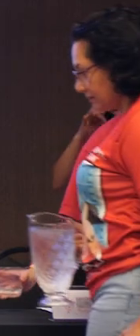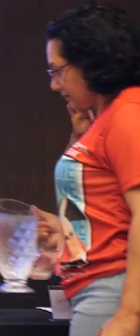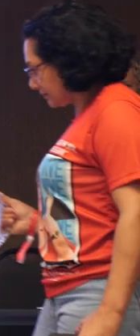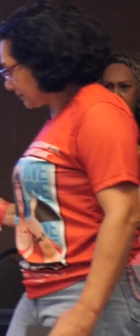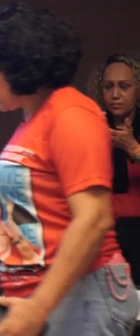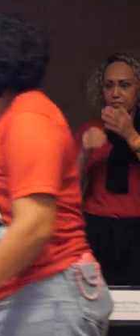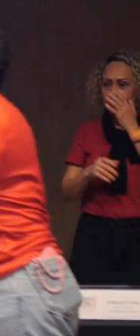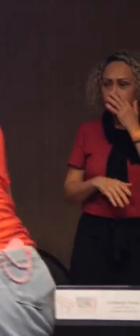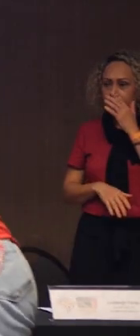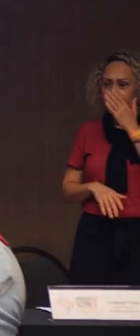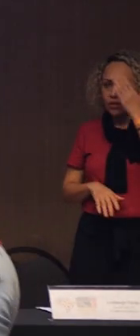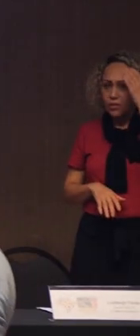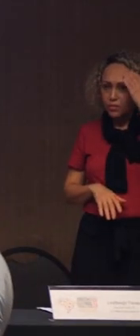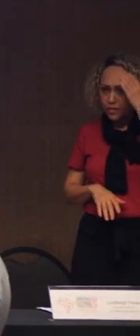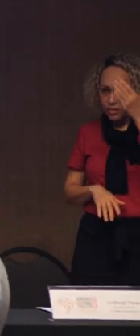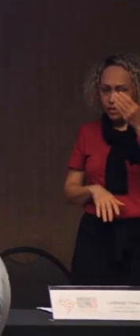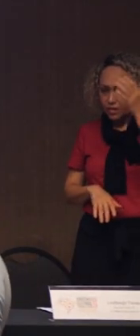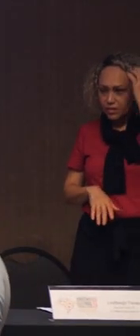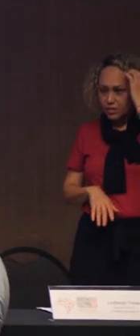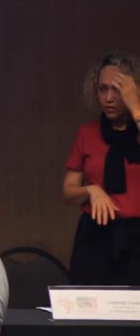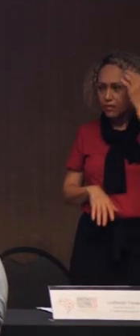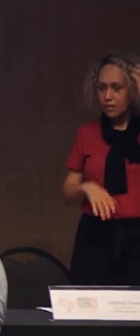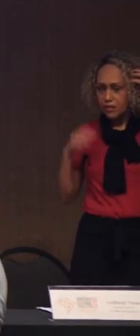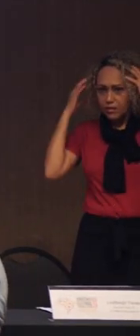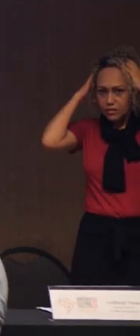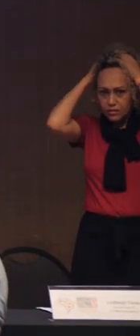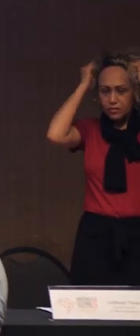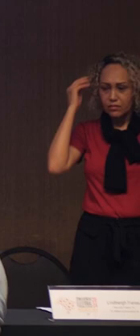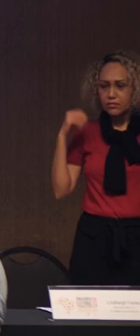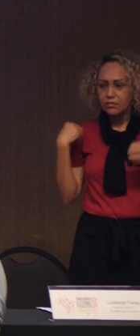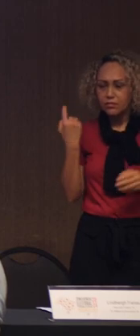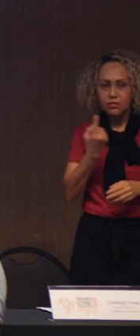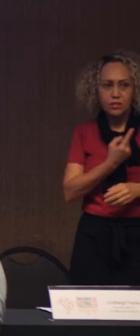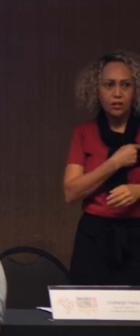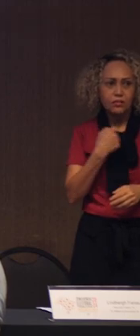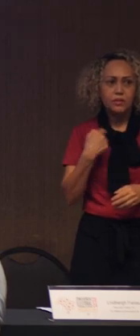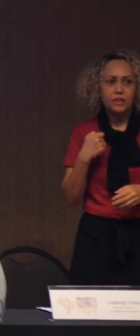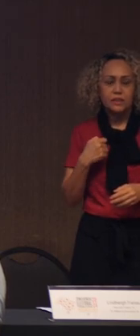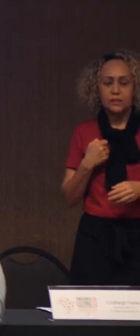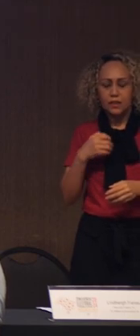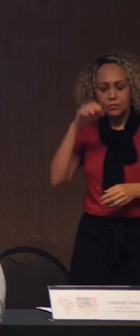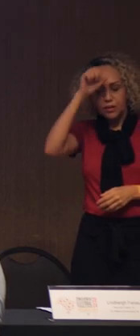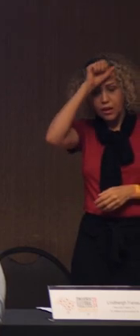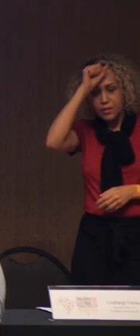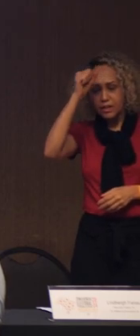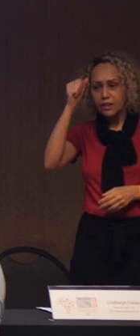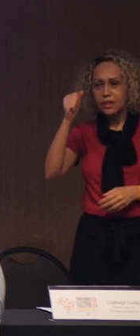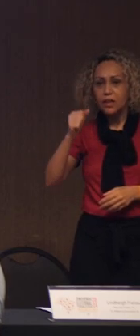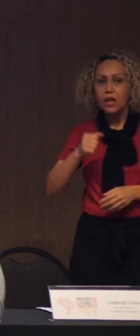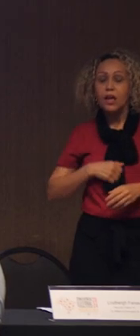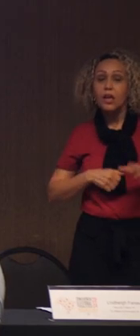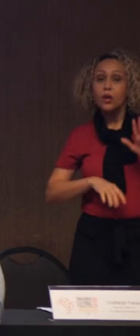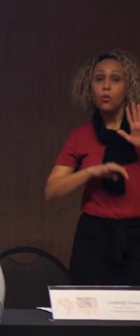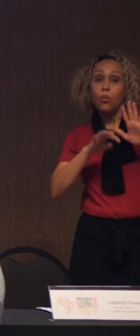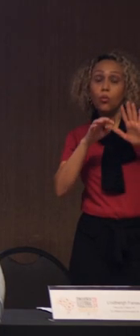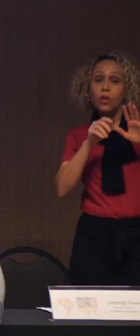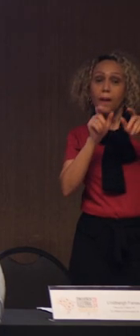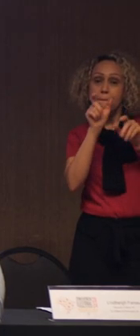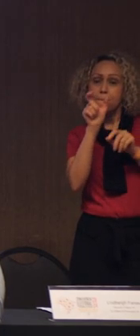falas. Então, obrigada pelo registro. De fato, todos nós precisamos nos educar e usar termos que sejam